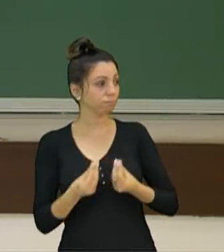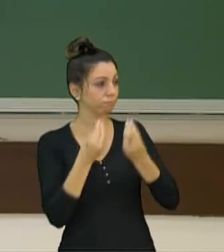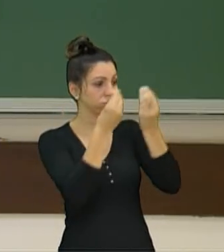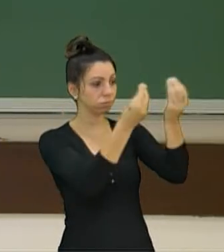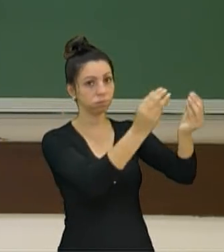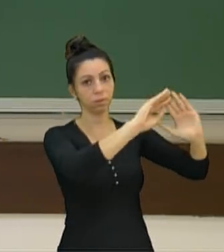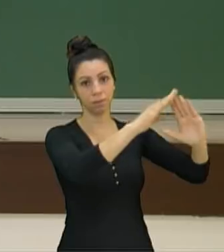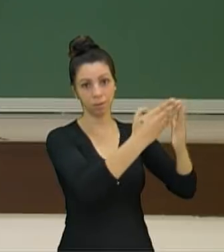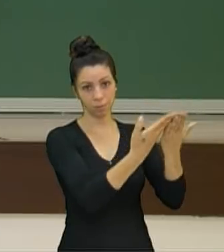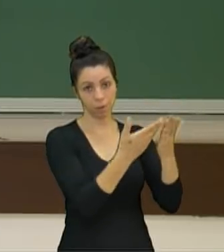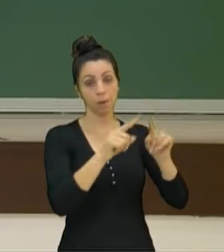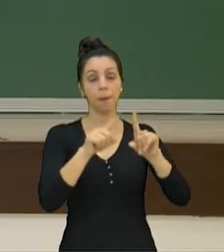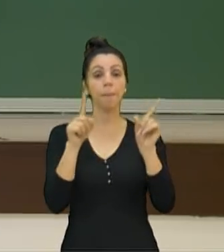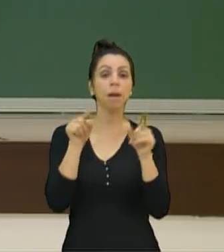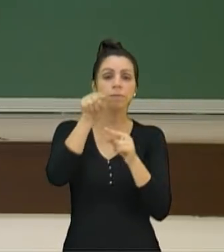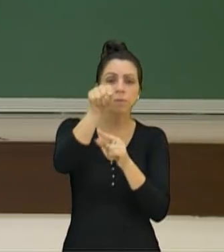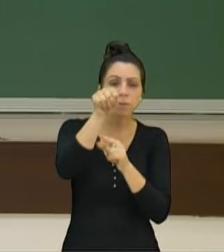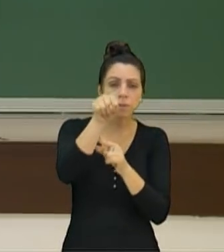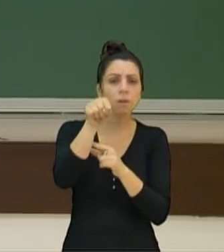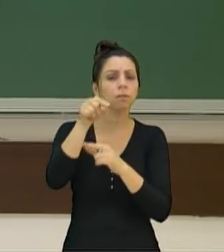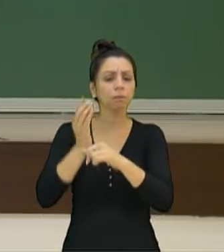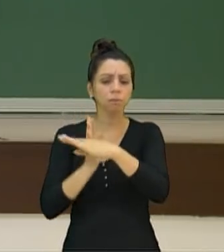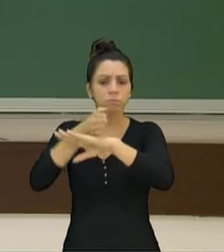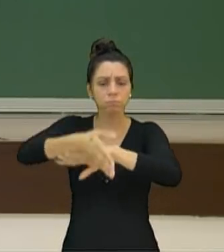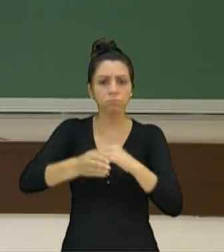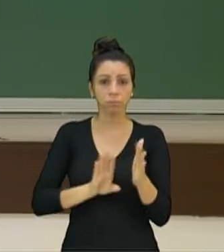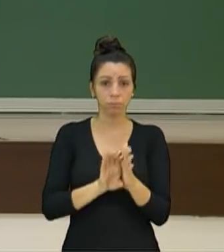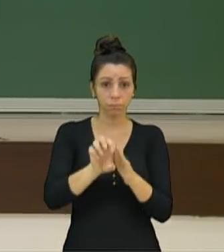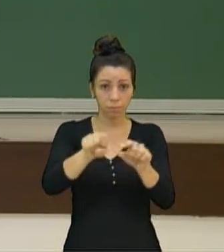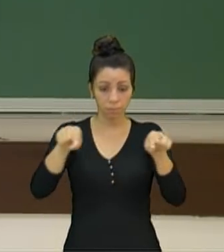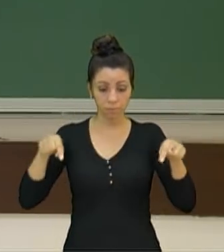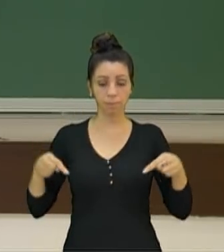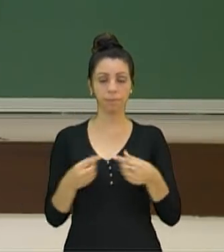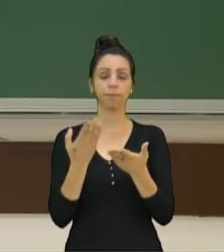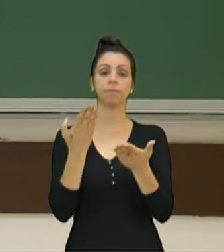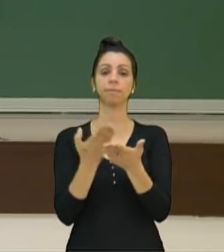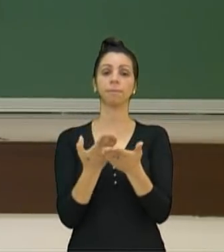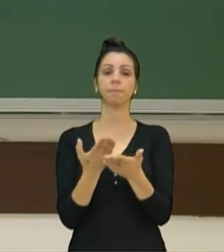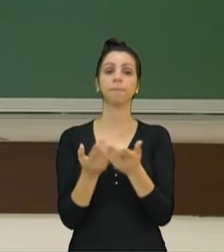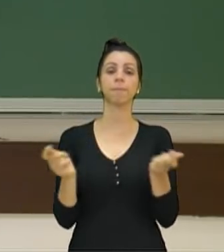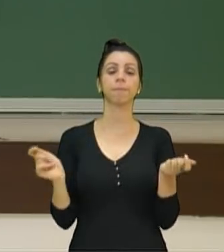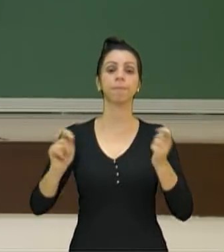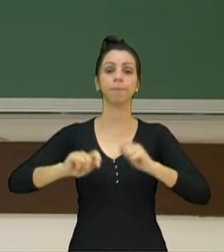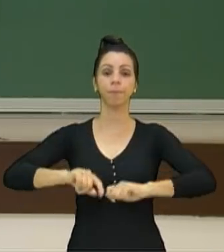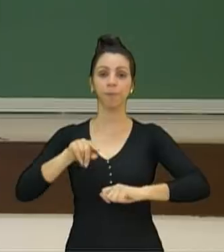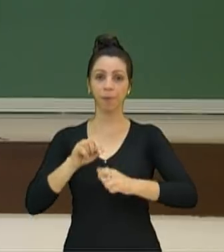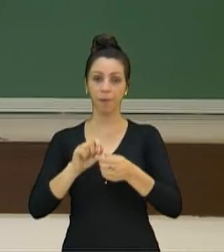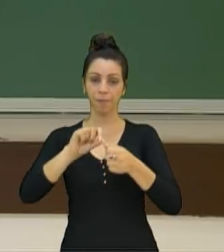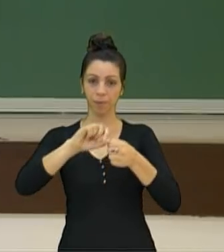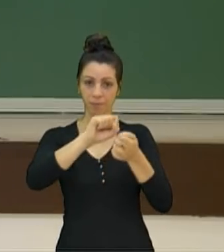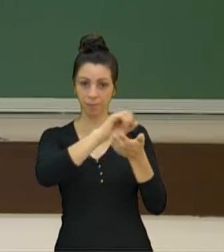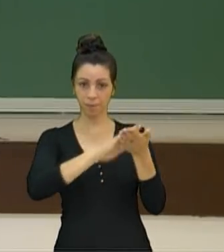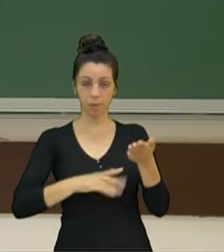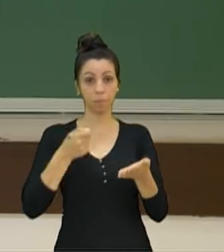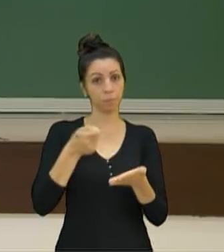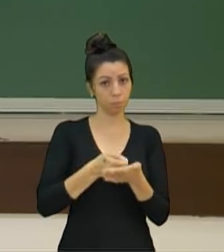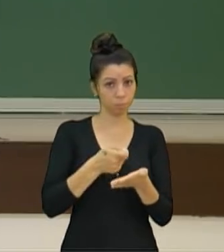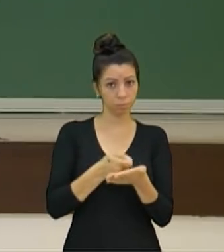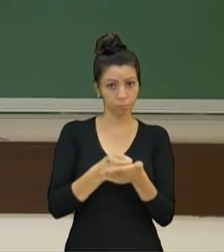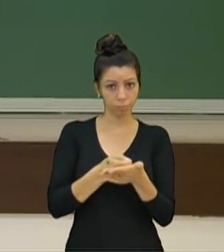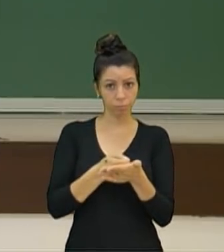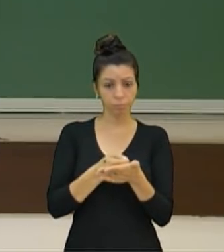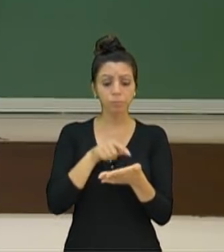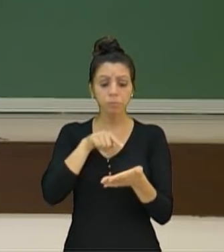escola. Mas, se você está acessando o Google Classroom, você deve, então, fazer a atividade obrigatória. Ao fazer